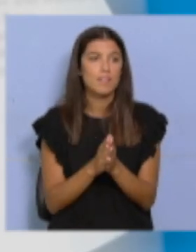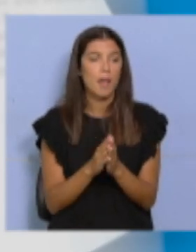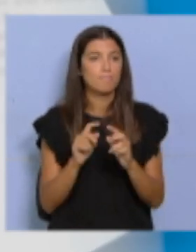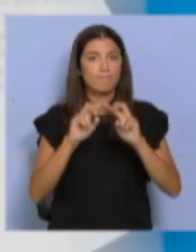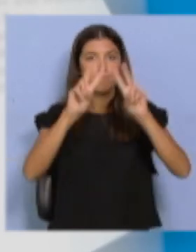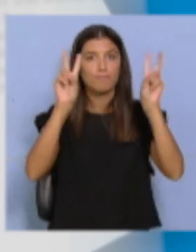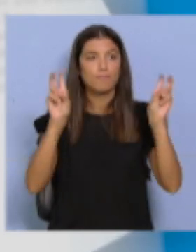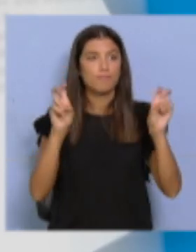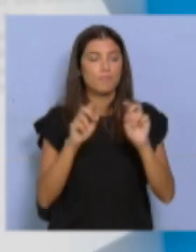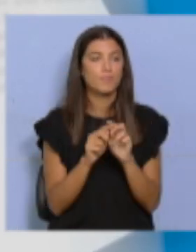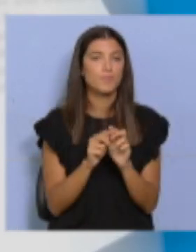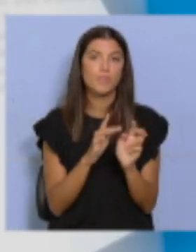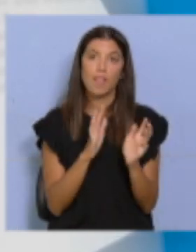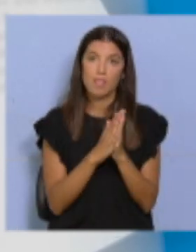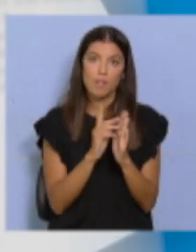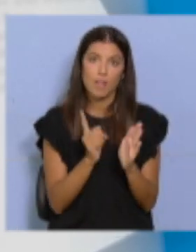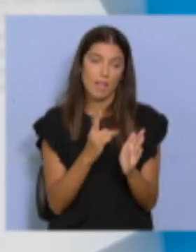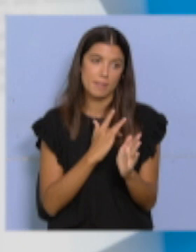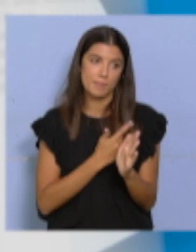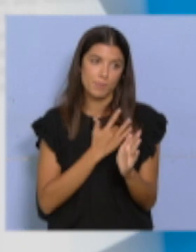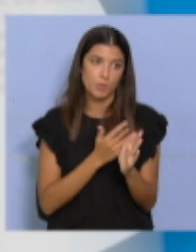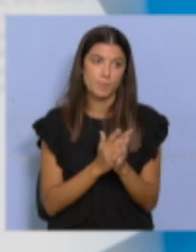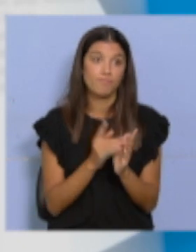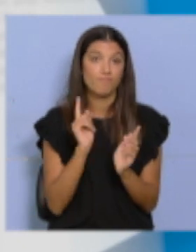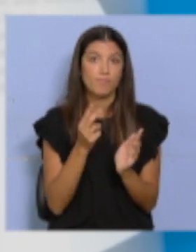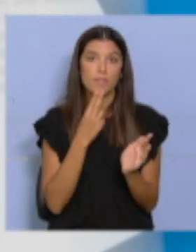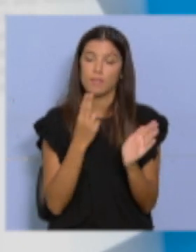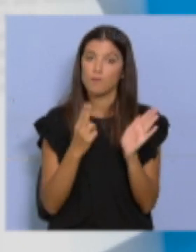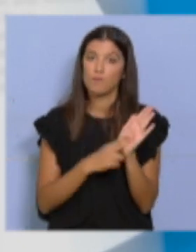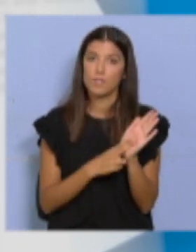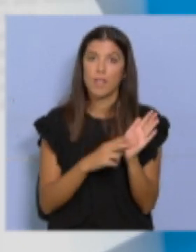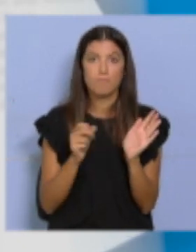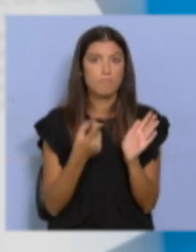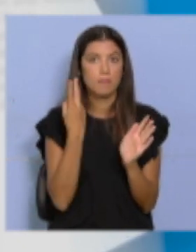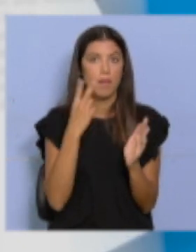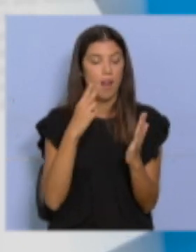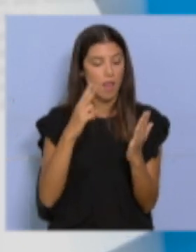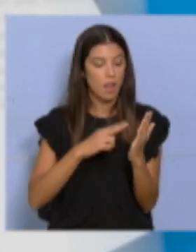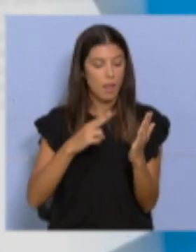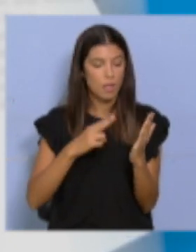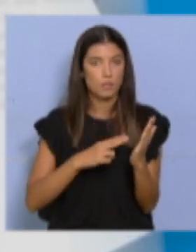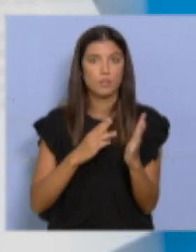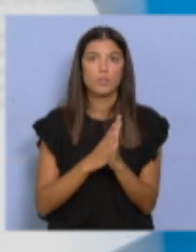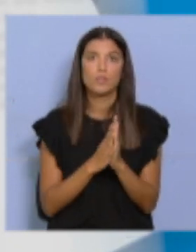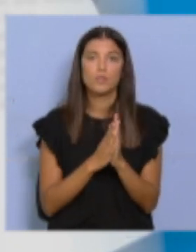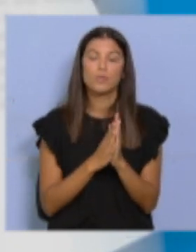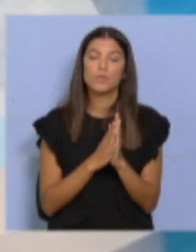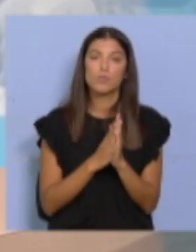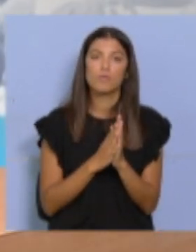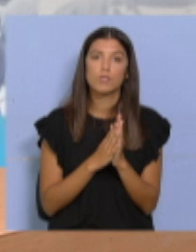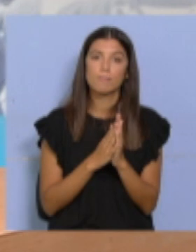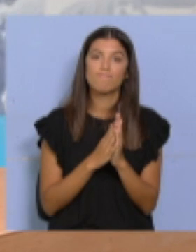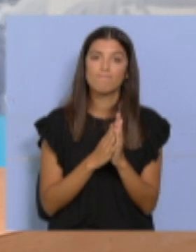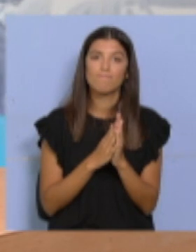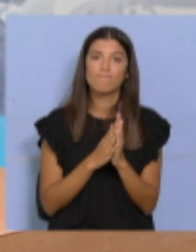definição do próprio Deus. É verdade que esta primeira leitura com a convicção de que o